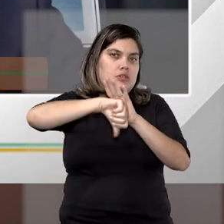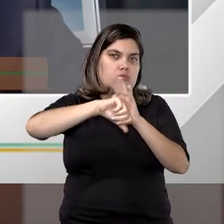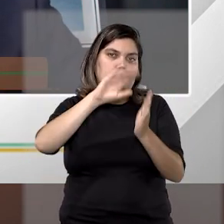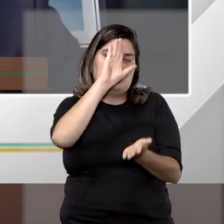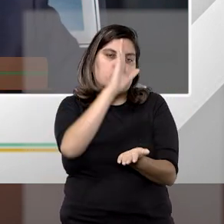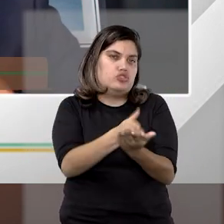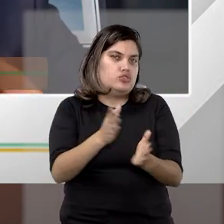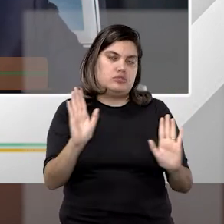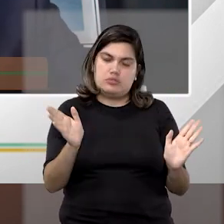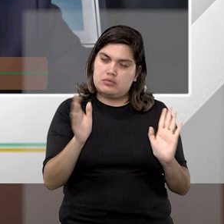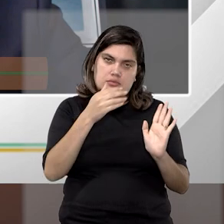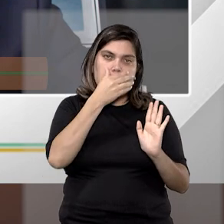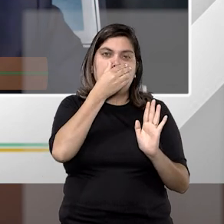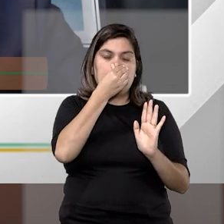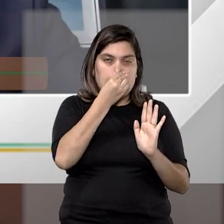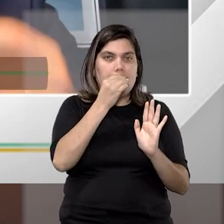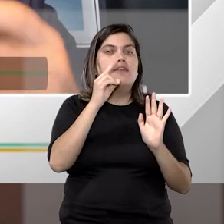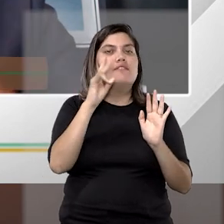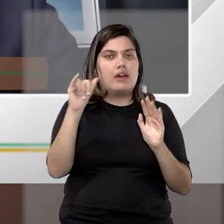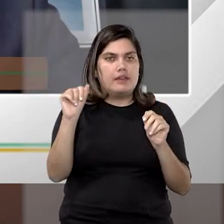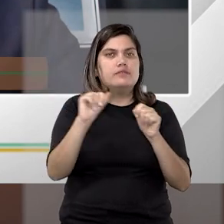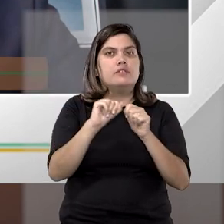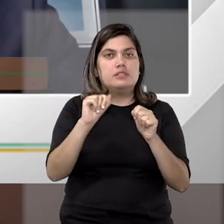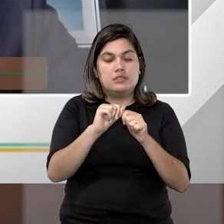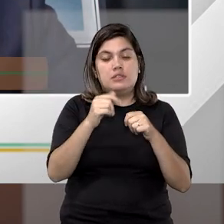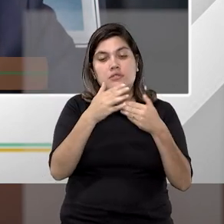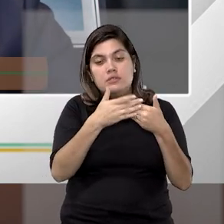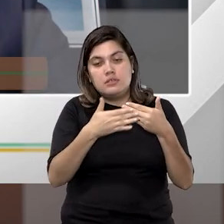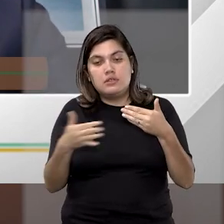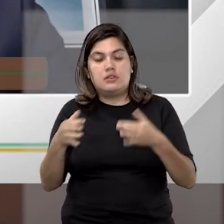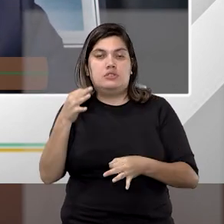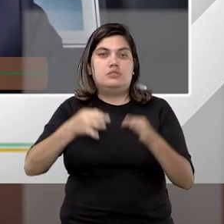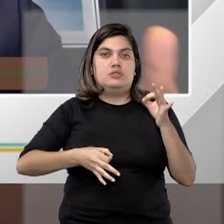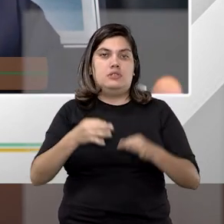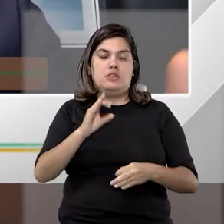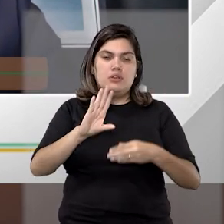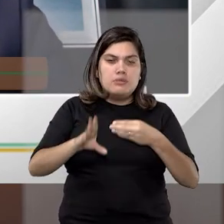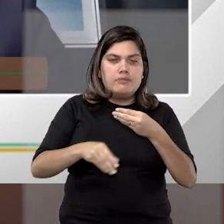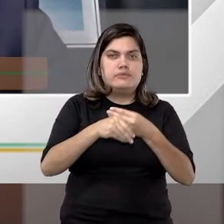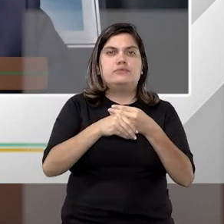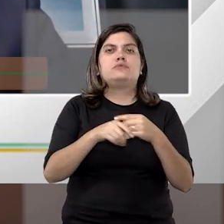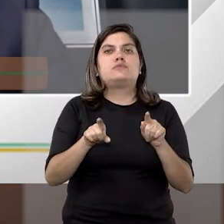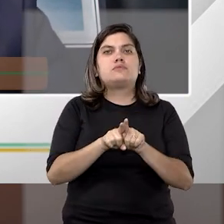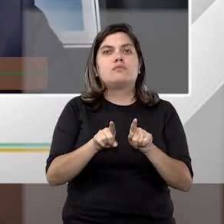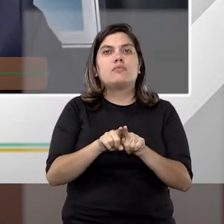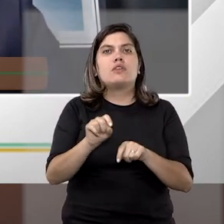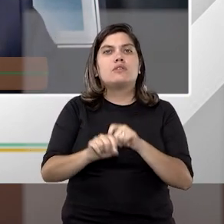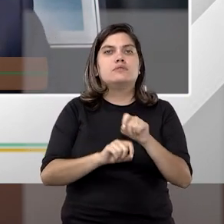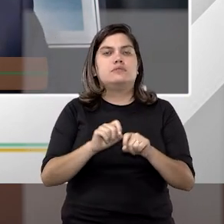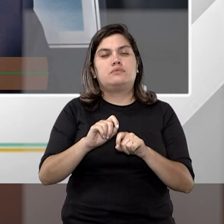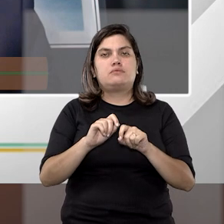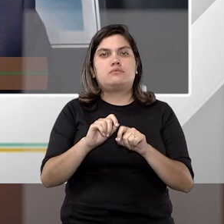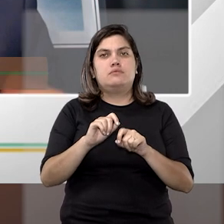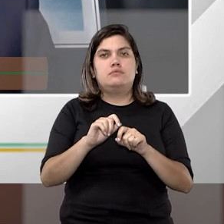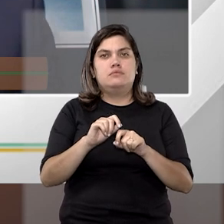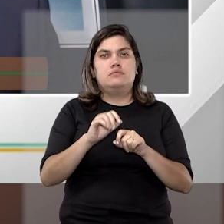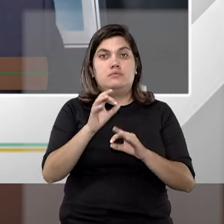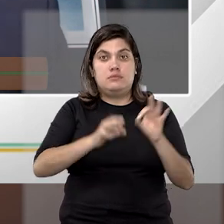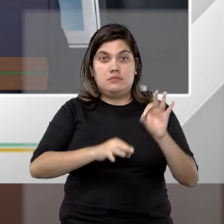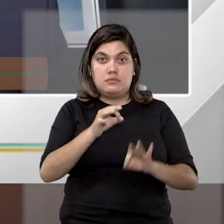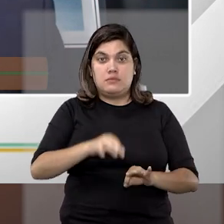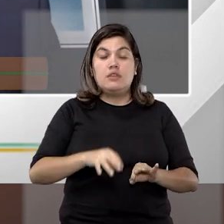reduzir criminalidade diretamente ela deve fazer isso através das audiências e composição em que